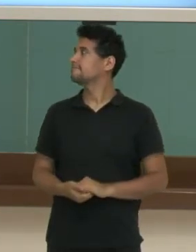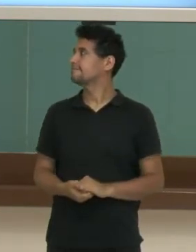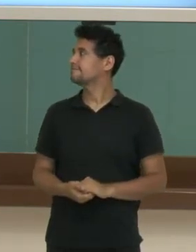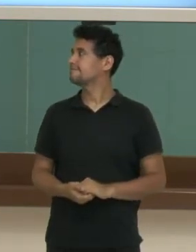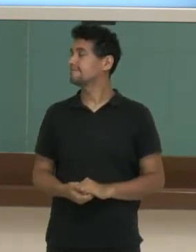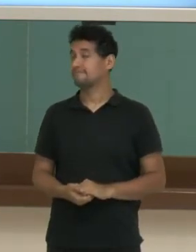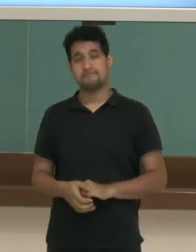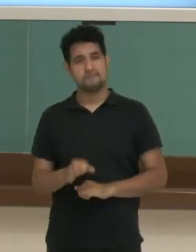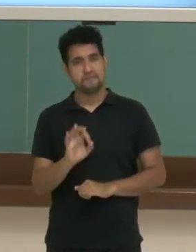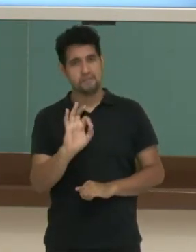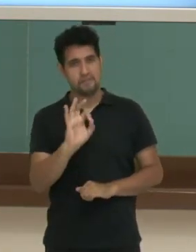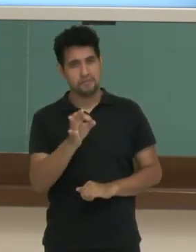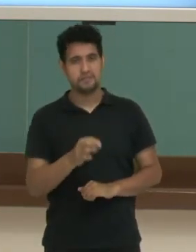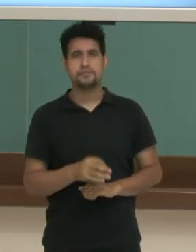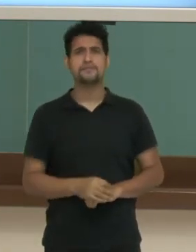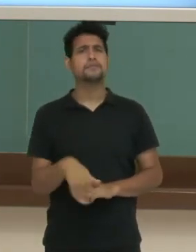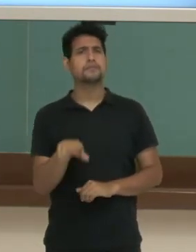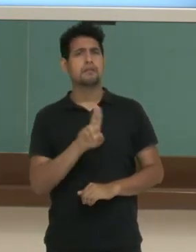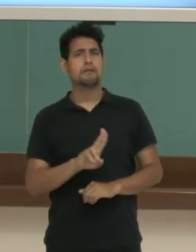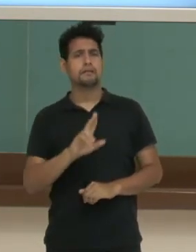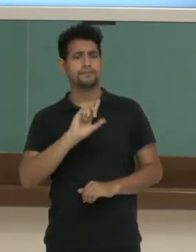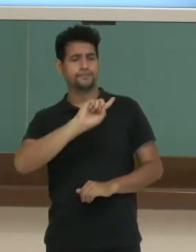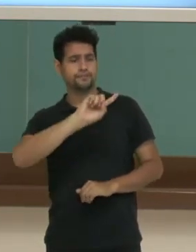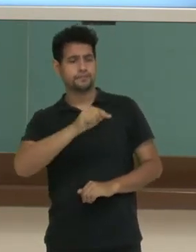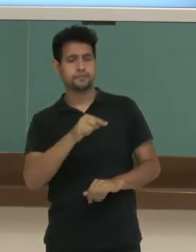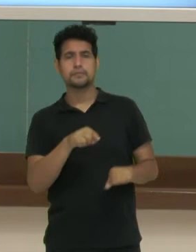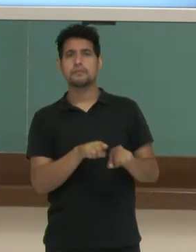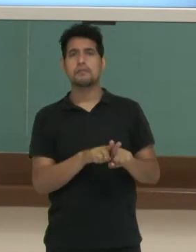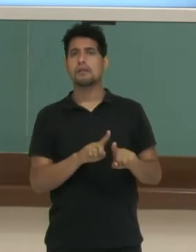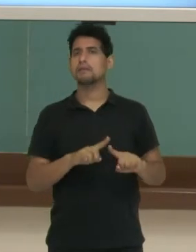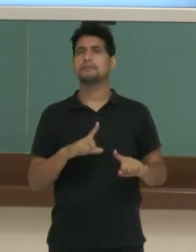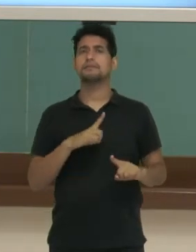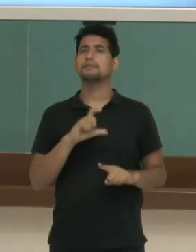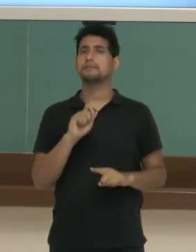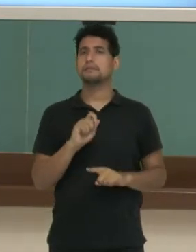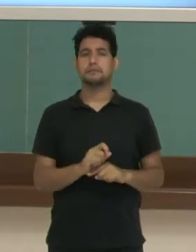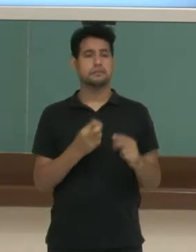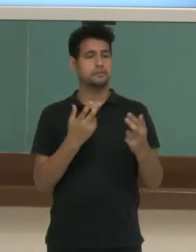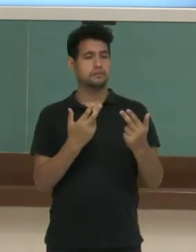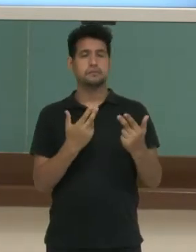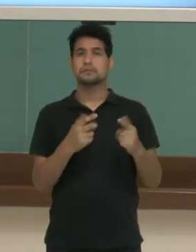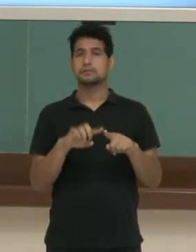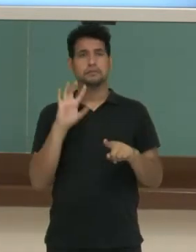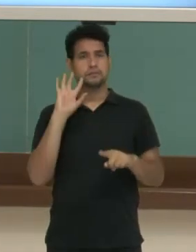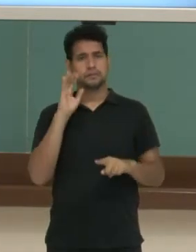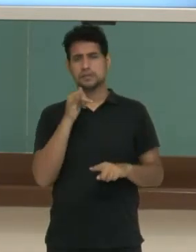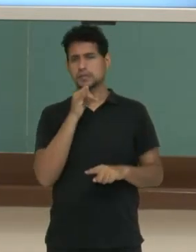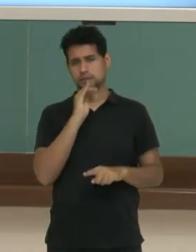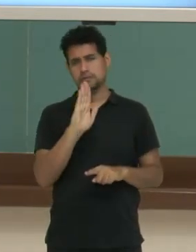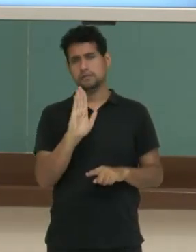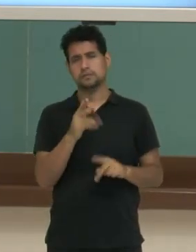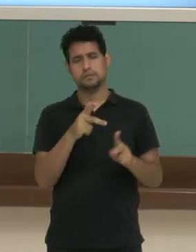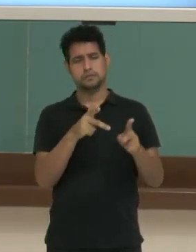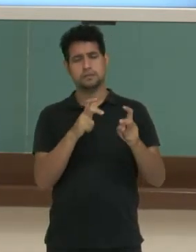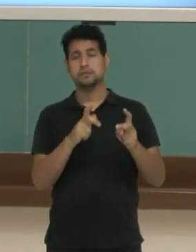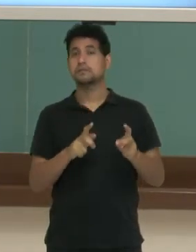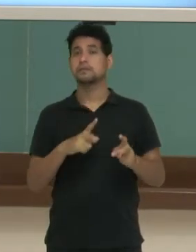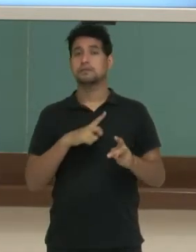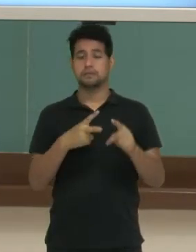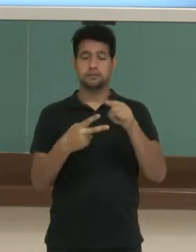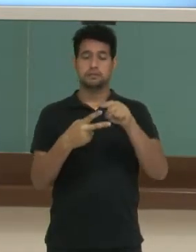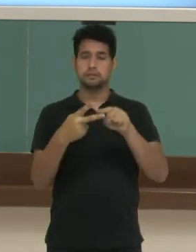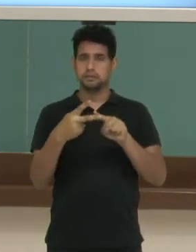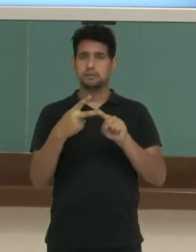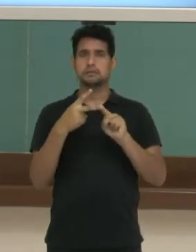33,40. Isso mesmo, tá bom? Posicionando a nossa vírgula, nós aqui temos o mesmo caso do exemplo que nós já vimos. Temos 2